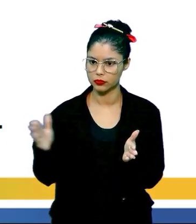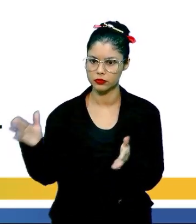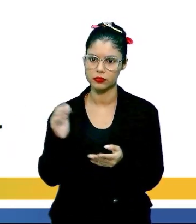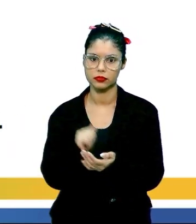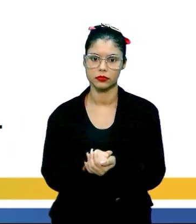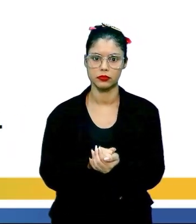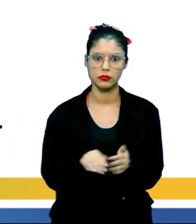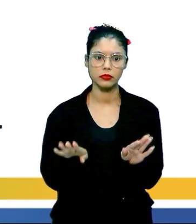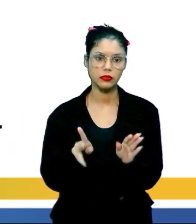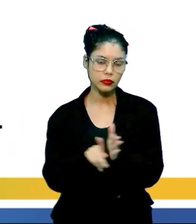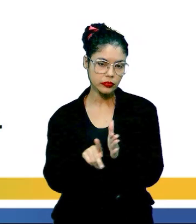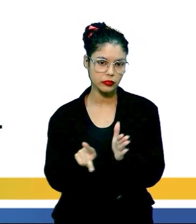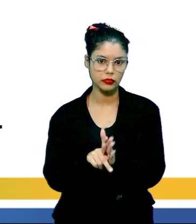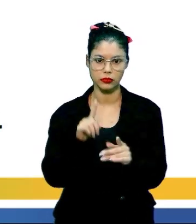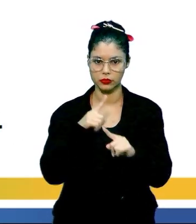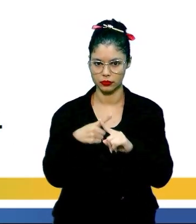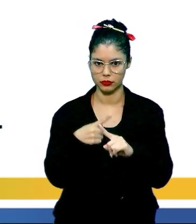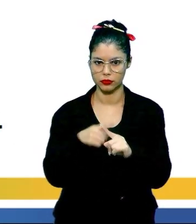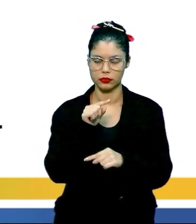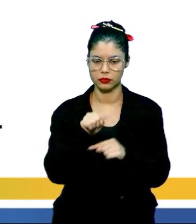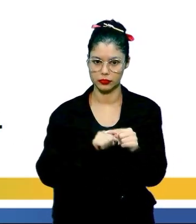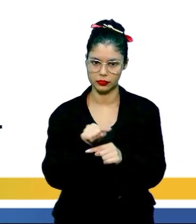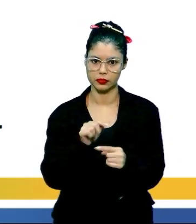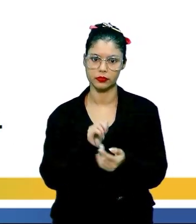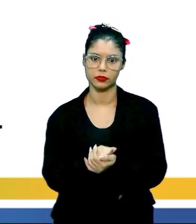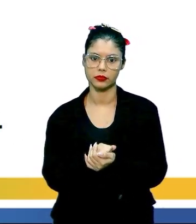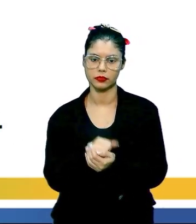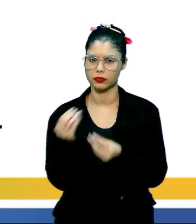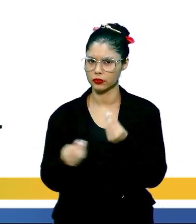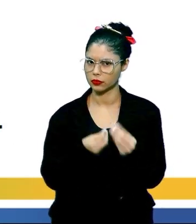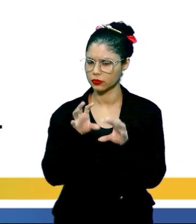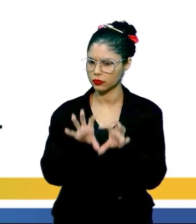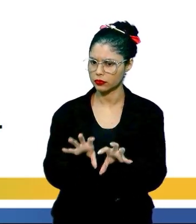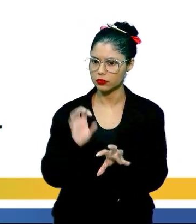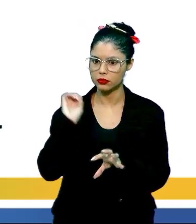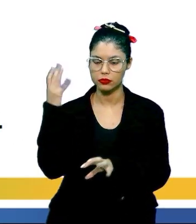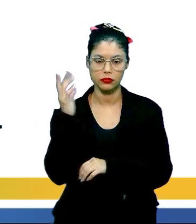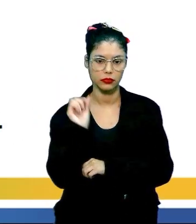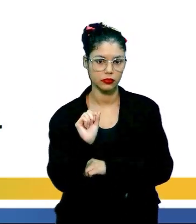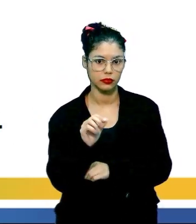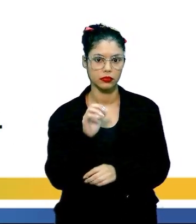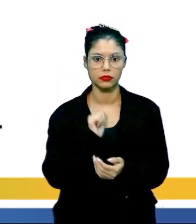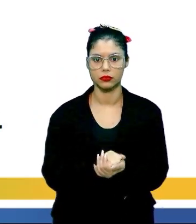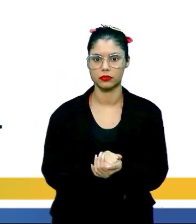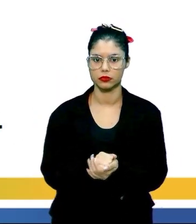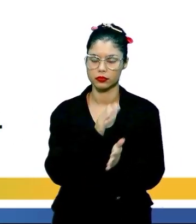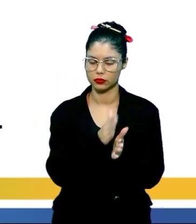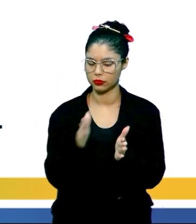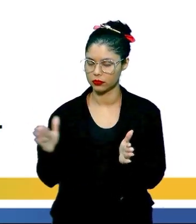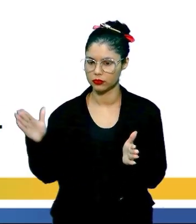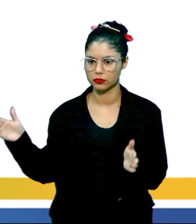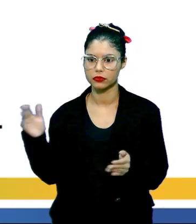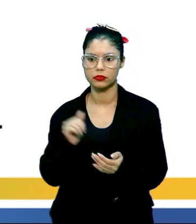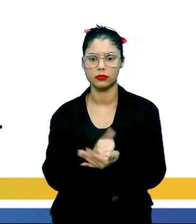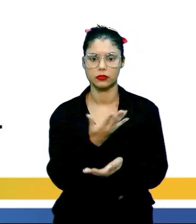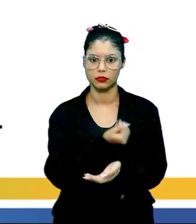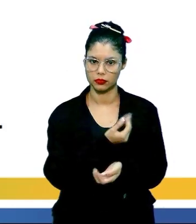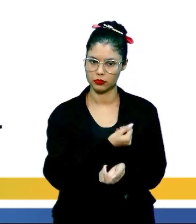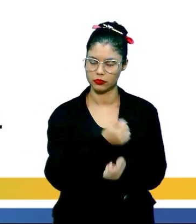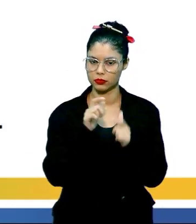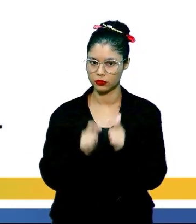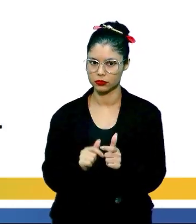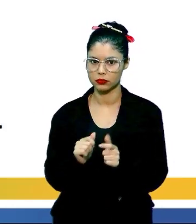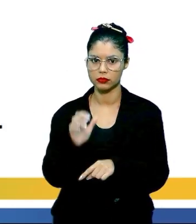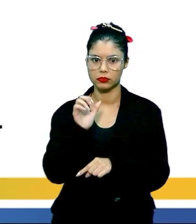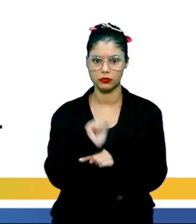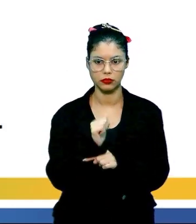um fator multiplicador, resultado da divisão. Como assim, nesse caso aqui? Você vai pegar uma sequência de números, onde o